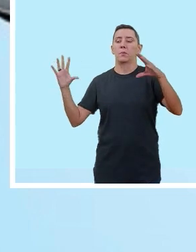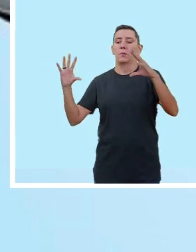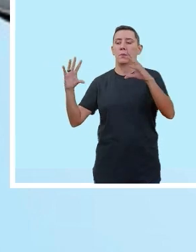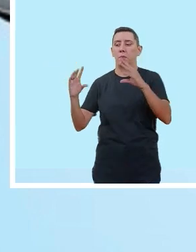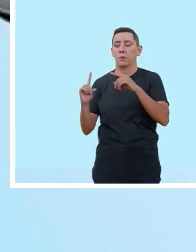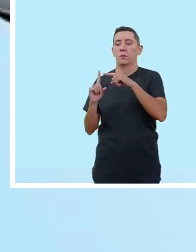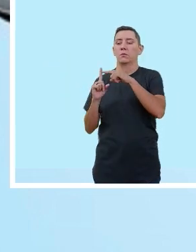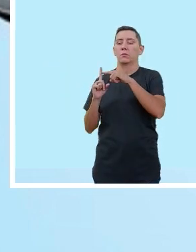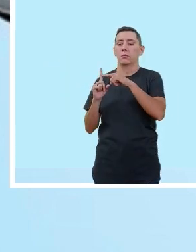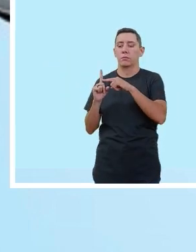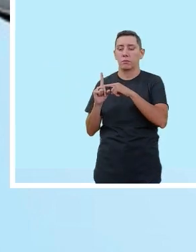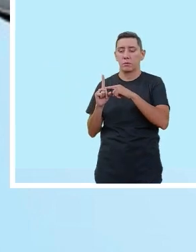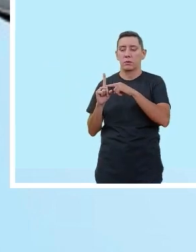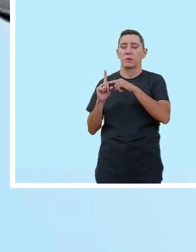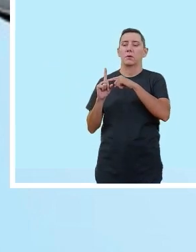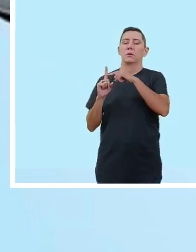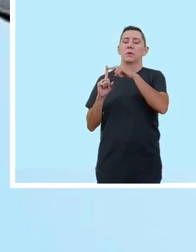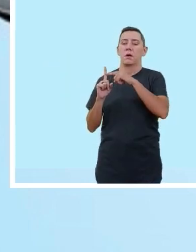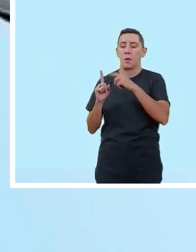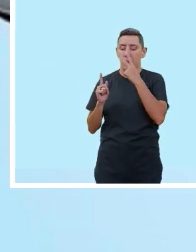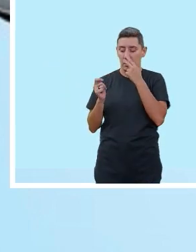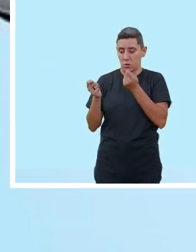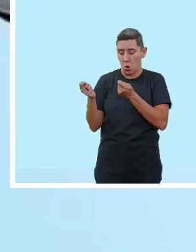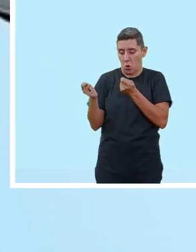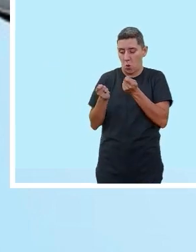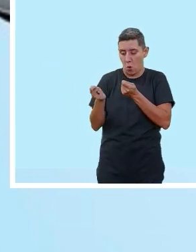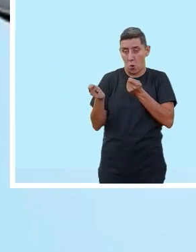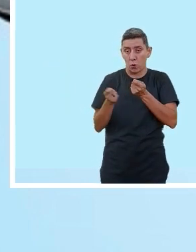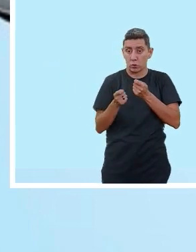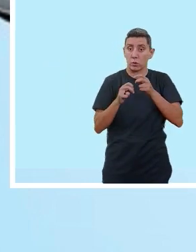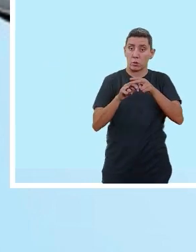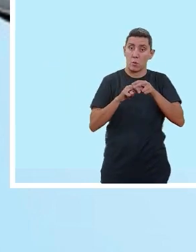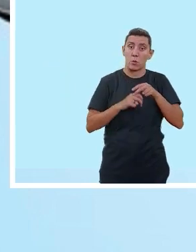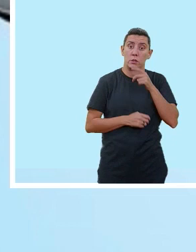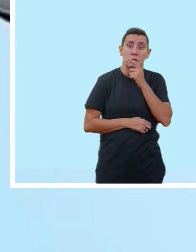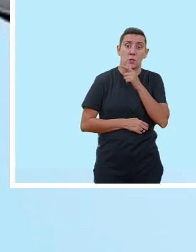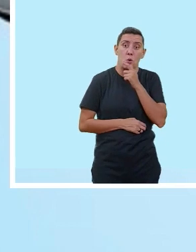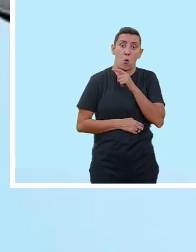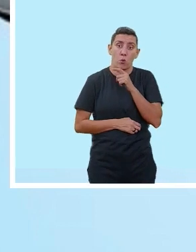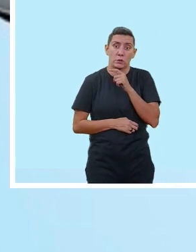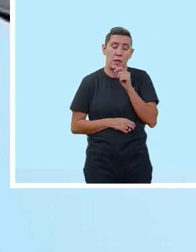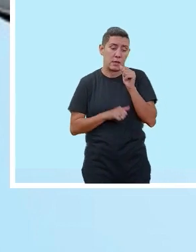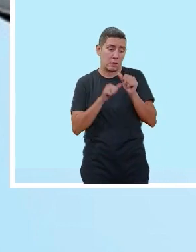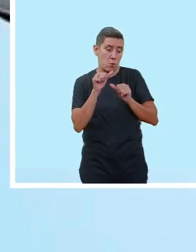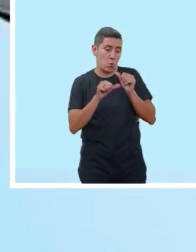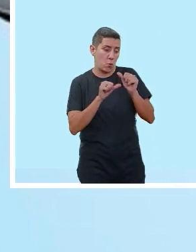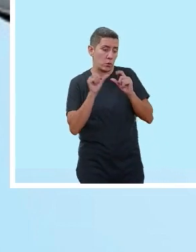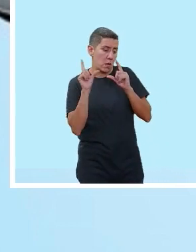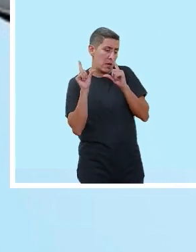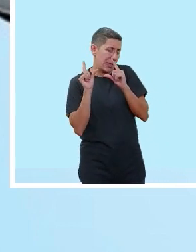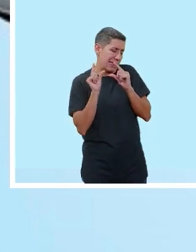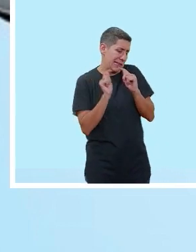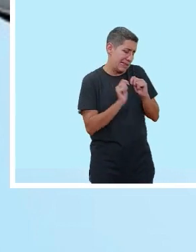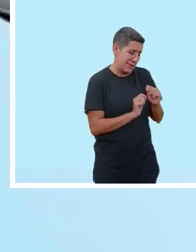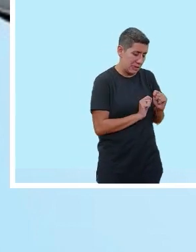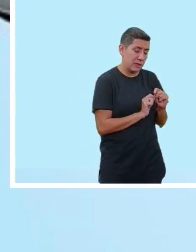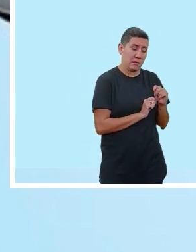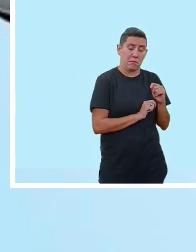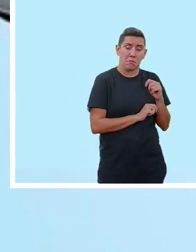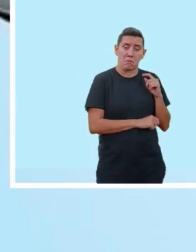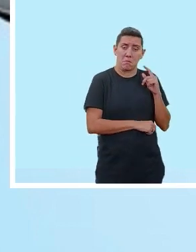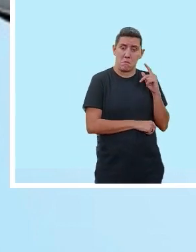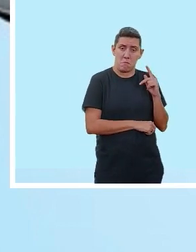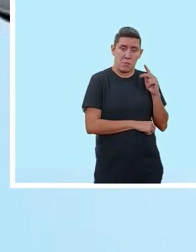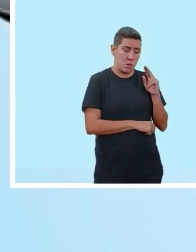gente teve uma redução de 5 a 8% do PUE anual. Só para dar um exemplo prático, num ambiente de grande porte como esse de dados, isso